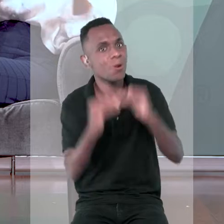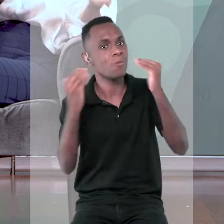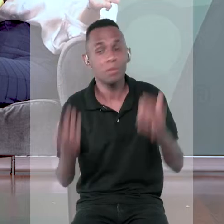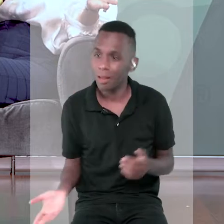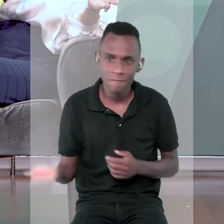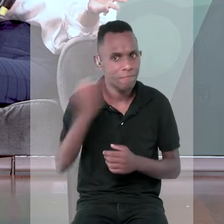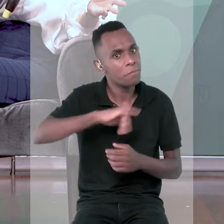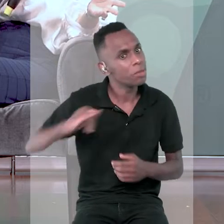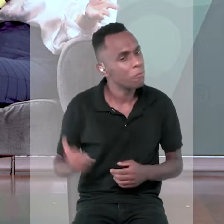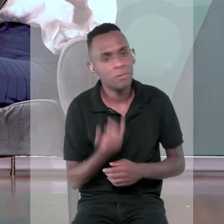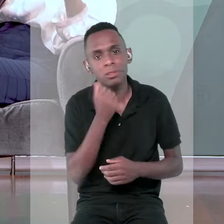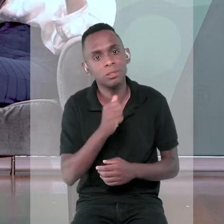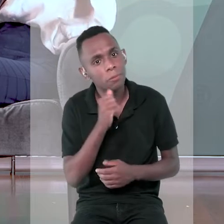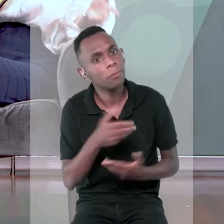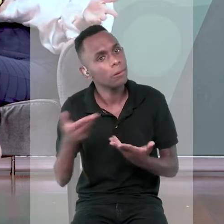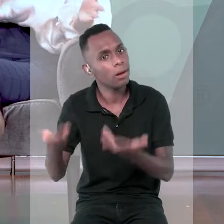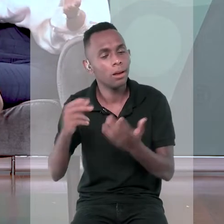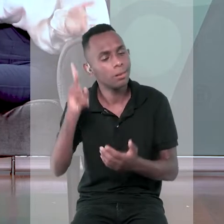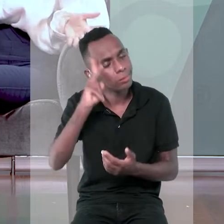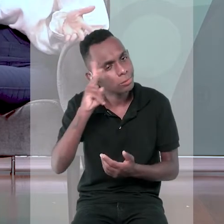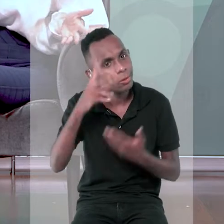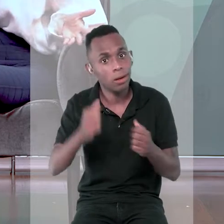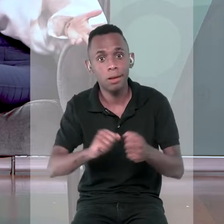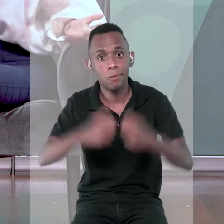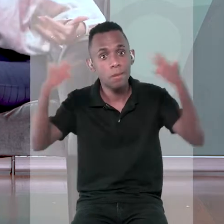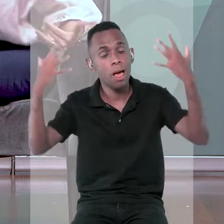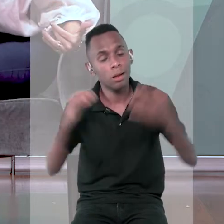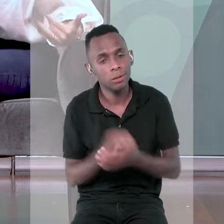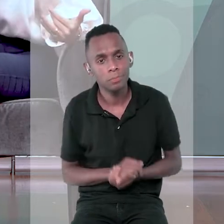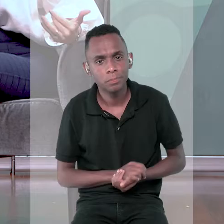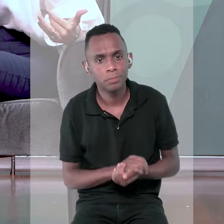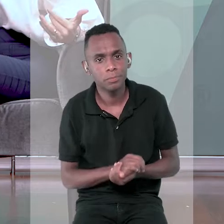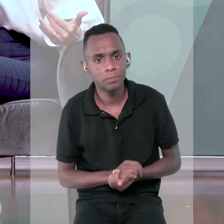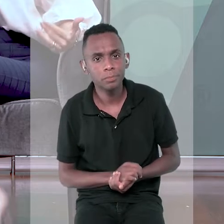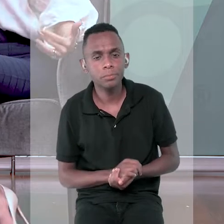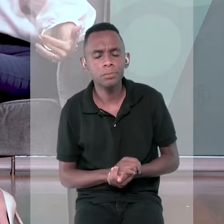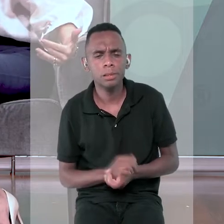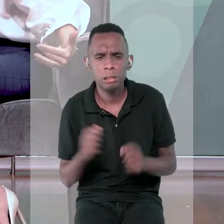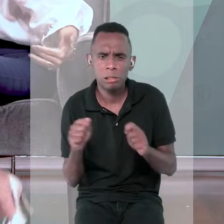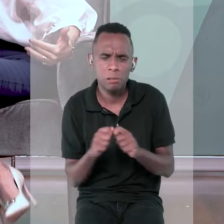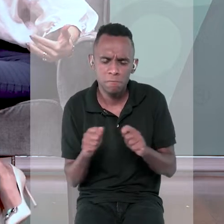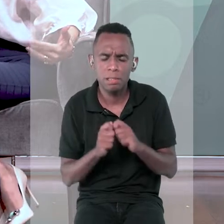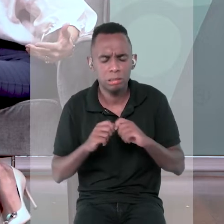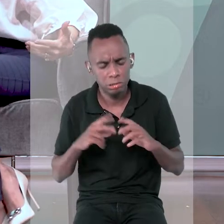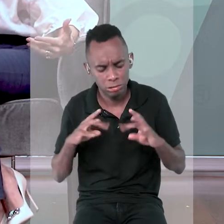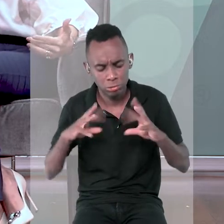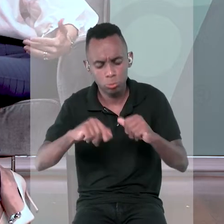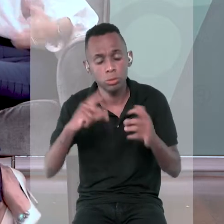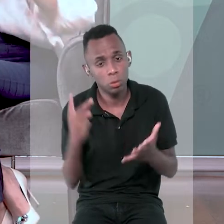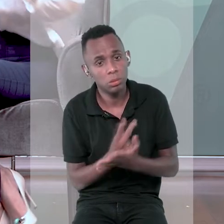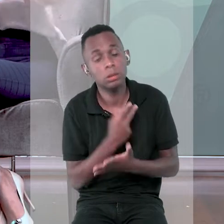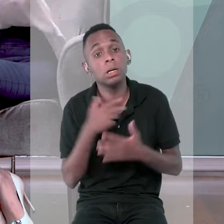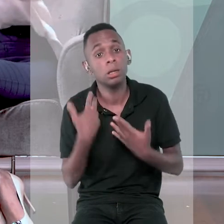falou, vamos aproveitar essa história, o milagre. E ela faz tudo acontecer. Então, é muito